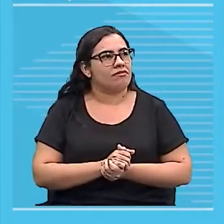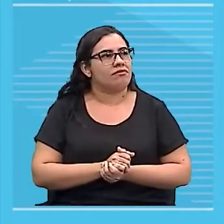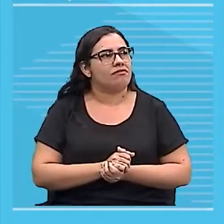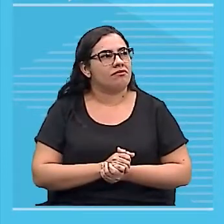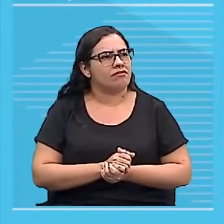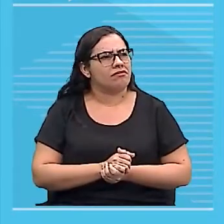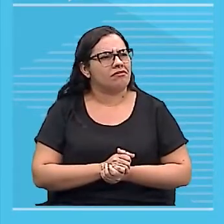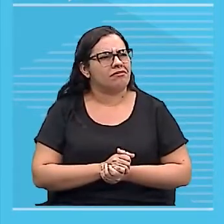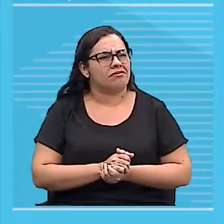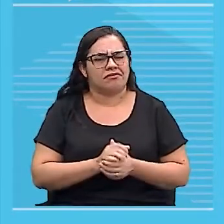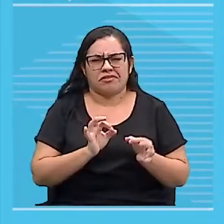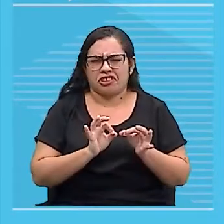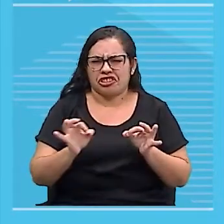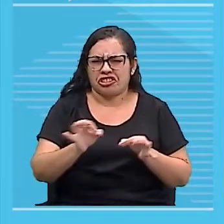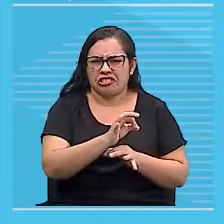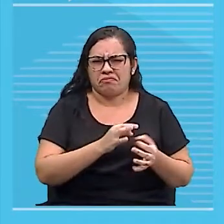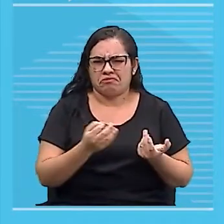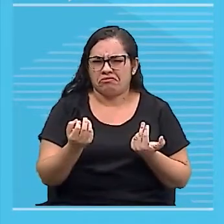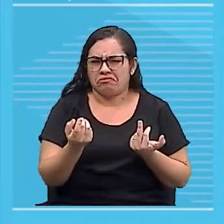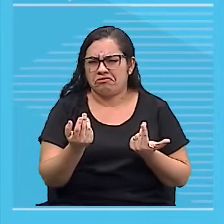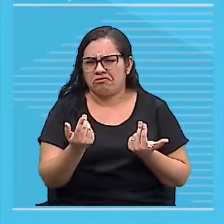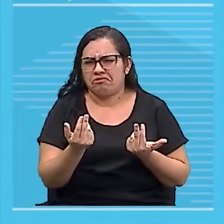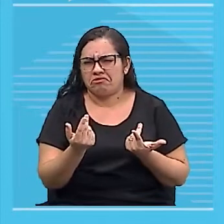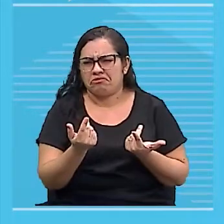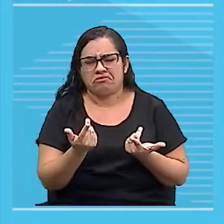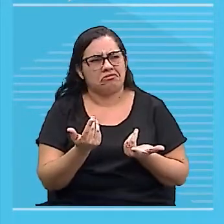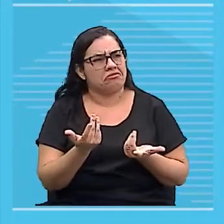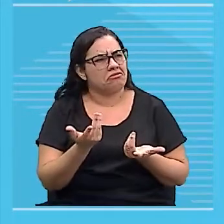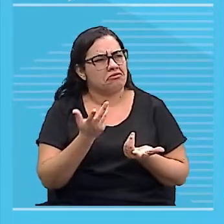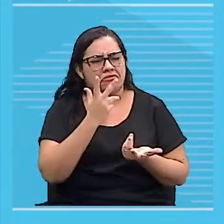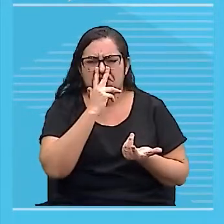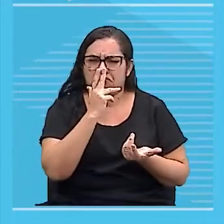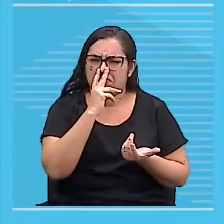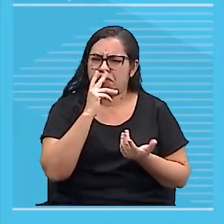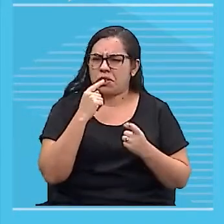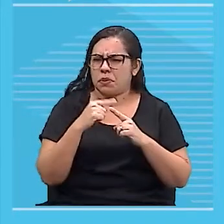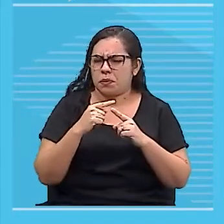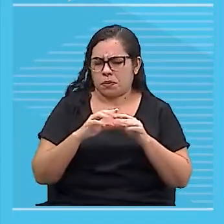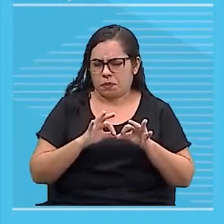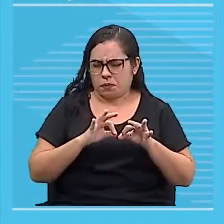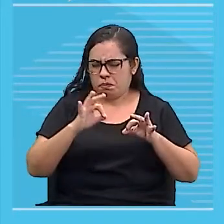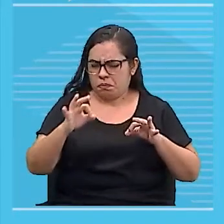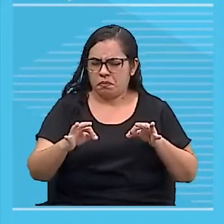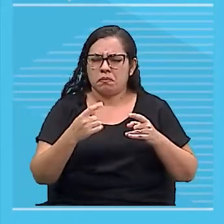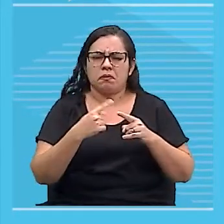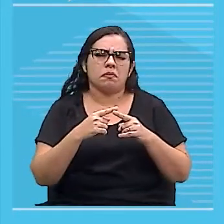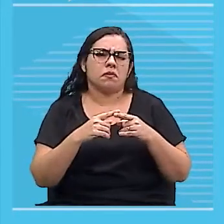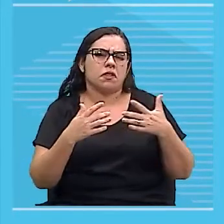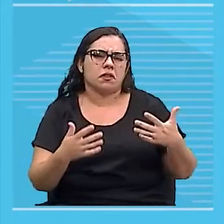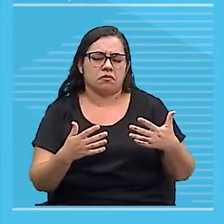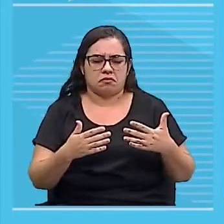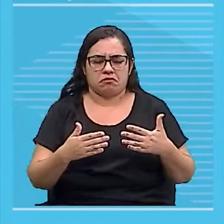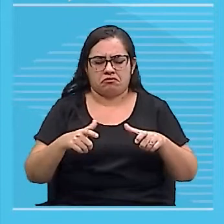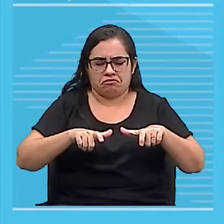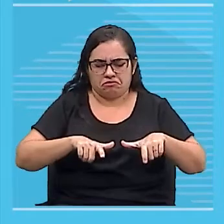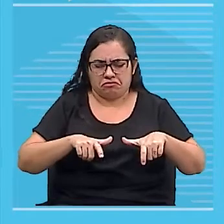um com a distância da outra, né? Uma distante da outra. Por que elas são representadas assim? Sempre uma